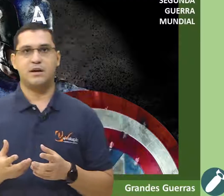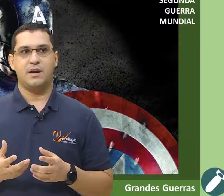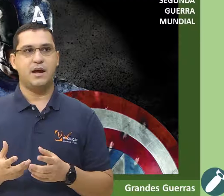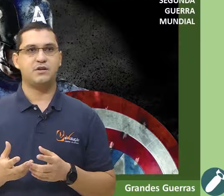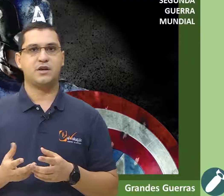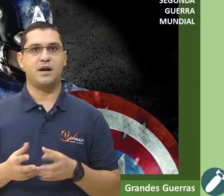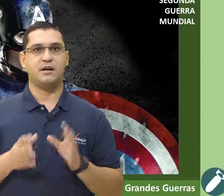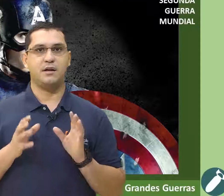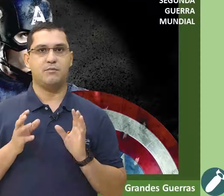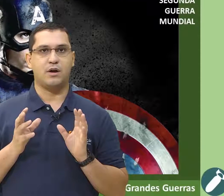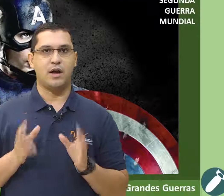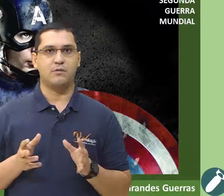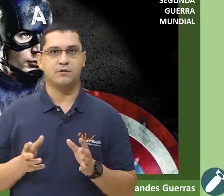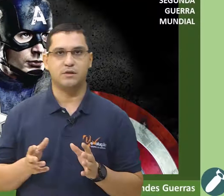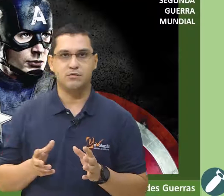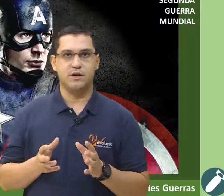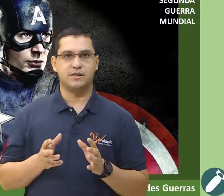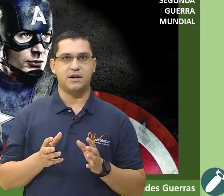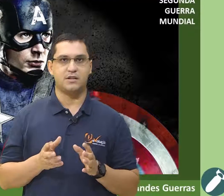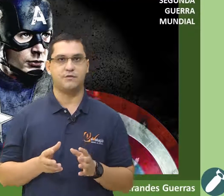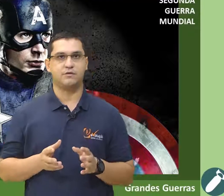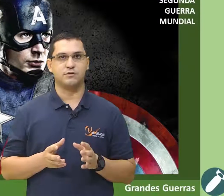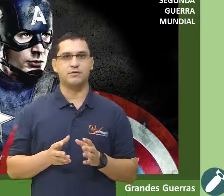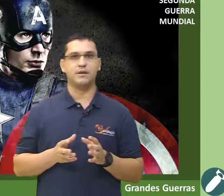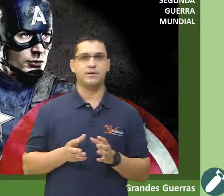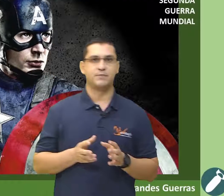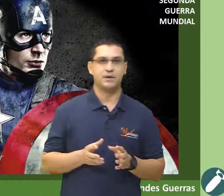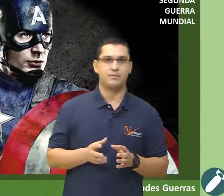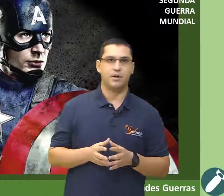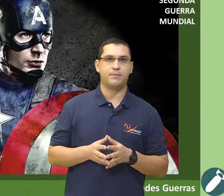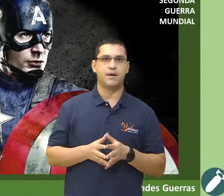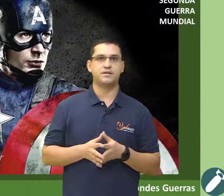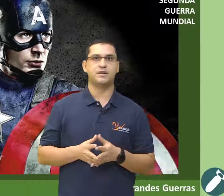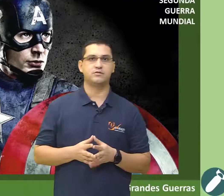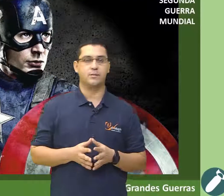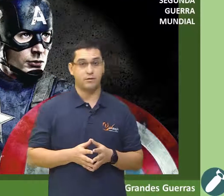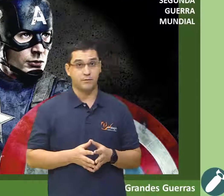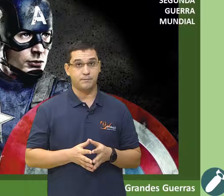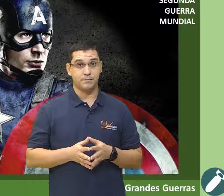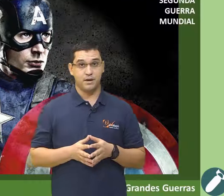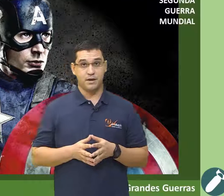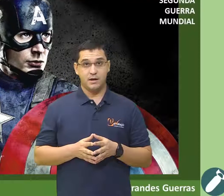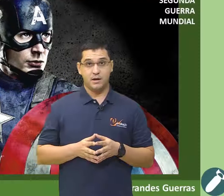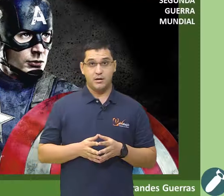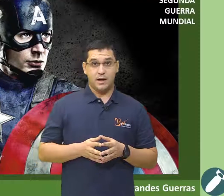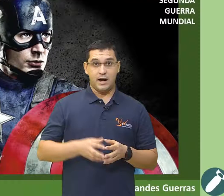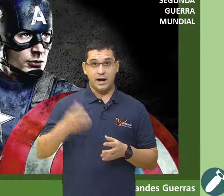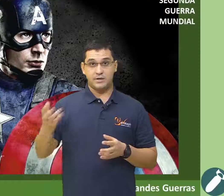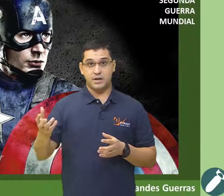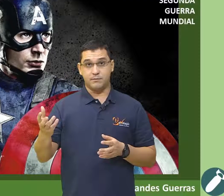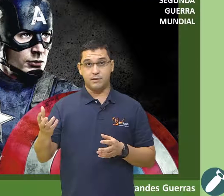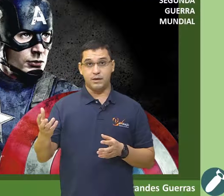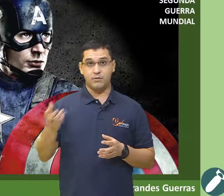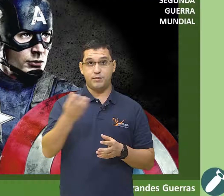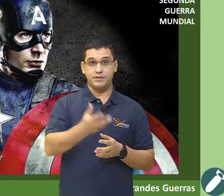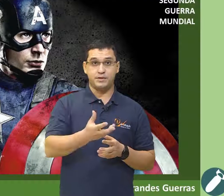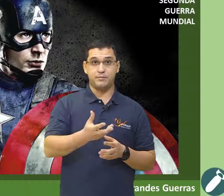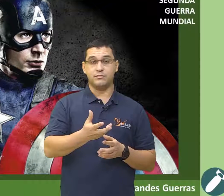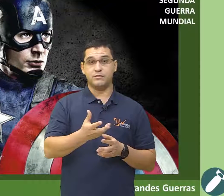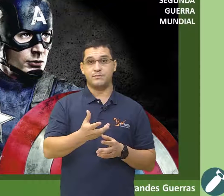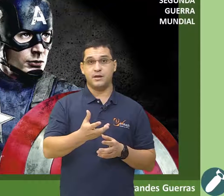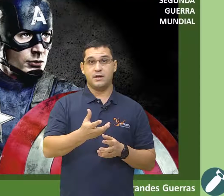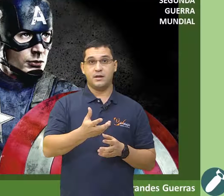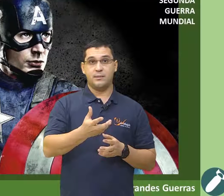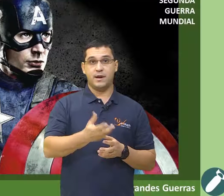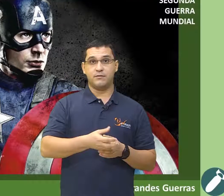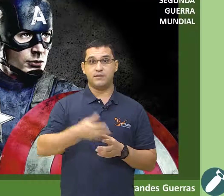importante. Ética e moral são duas áreas da filosofia que podem aparecer na sua prova. A ética lida com